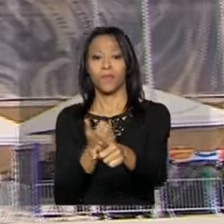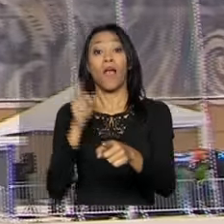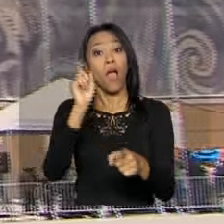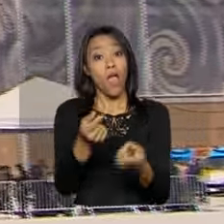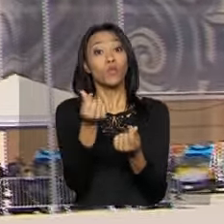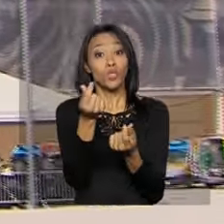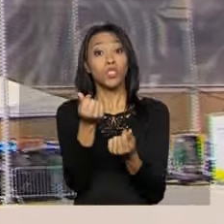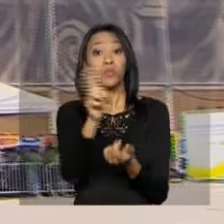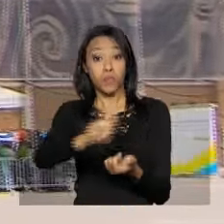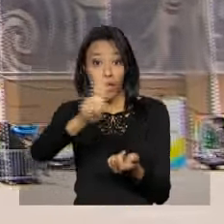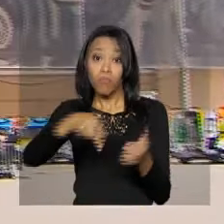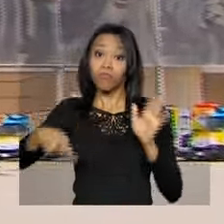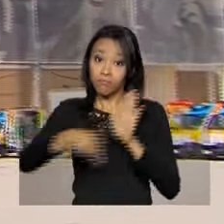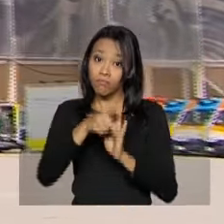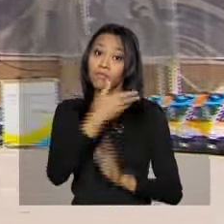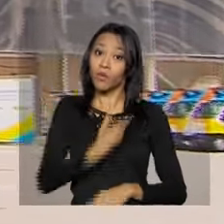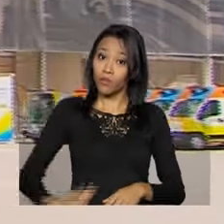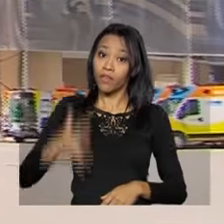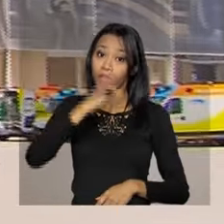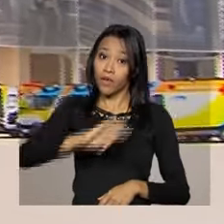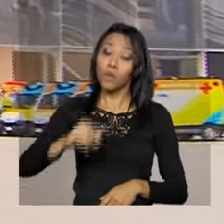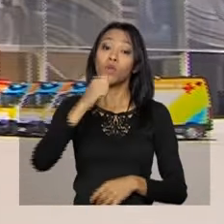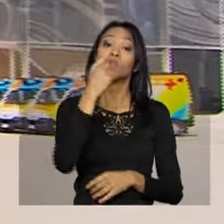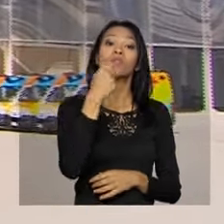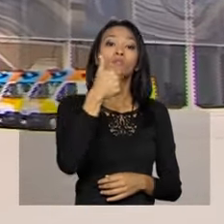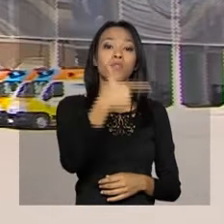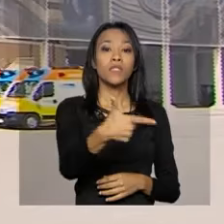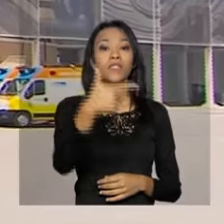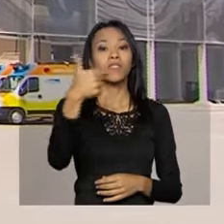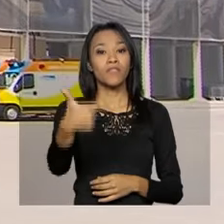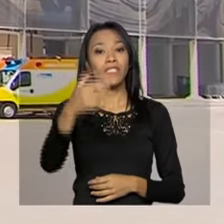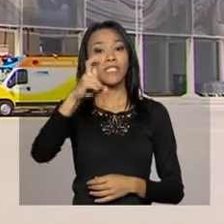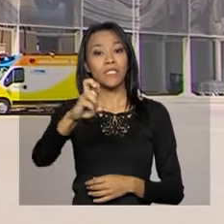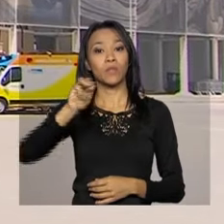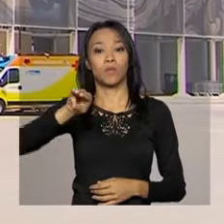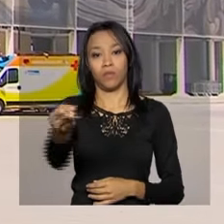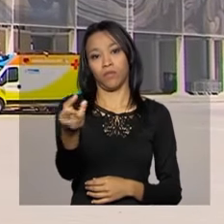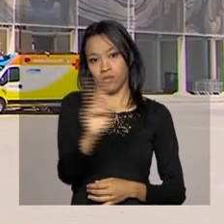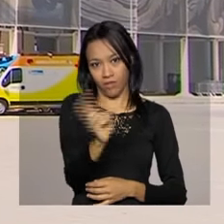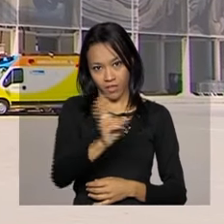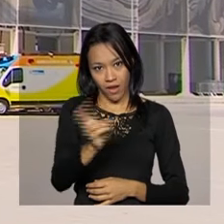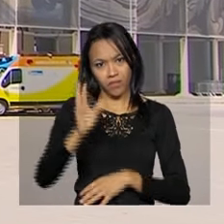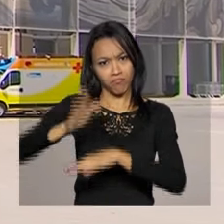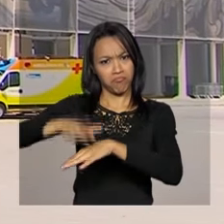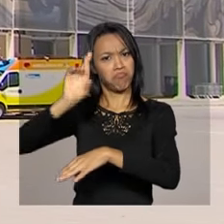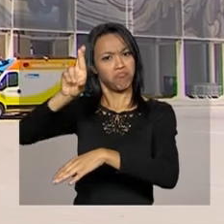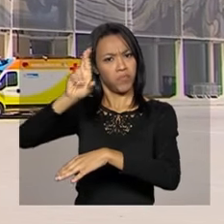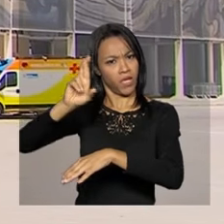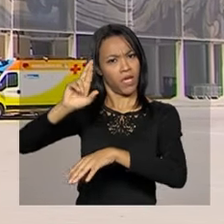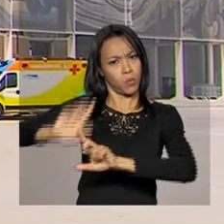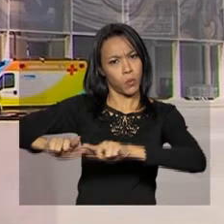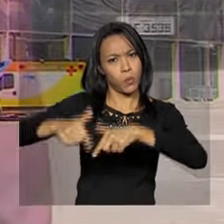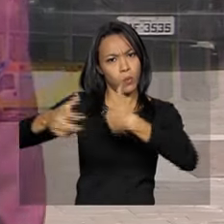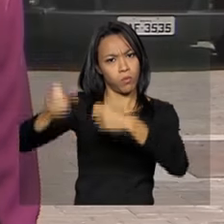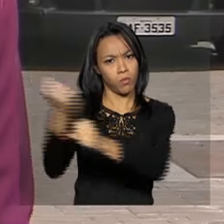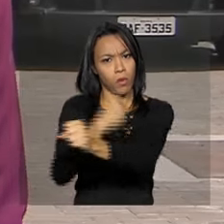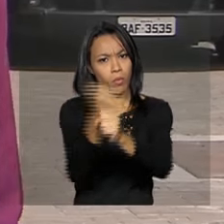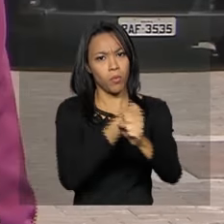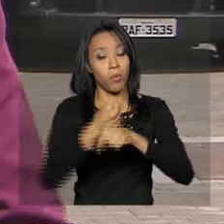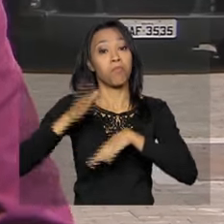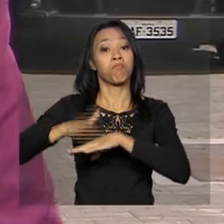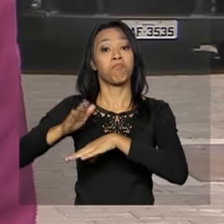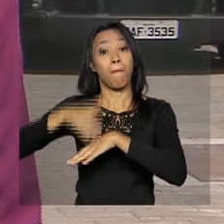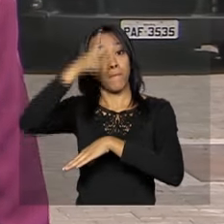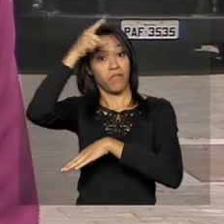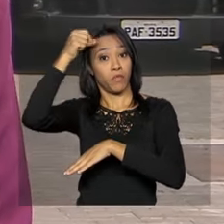do governo federal, somaram 225 milhões de reais e a execução ficou a cargo da Prefeitura do Rio de Janeiro. Aqui